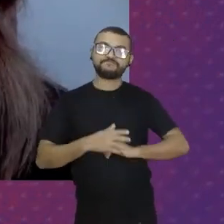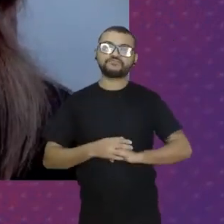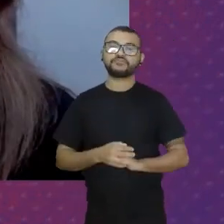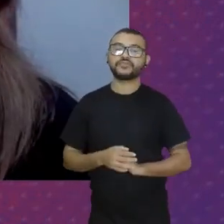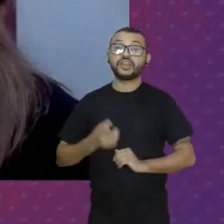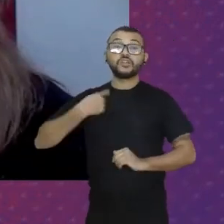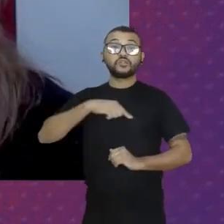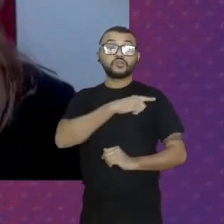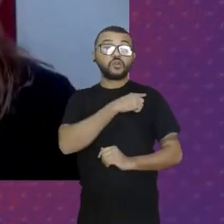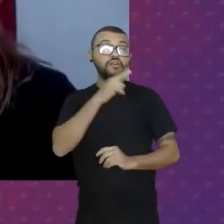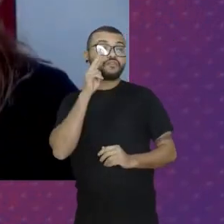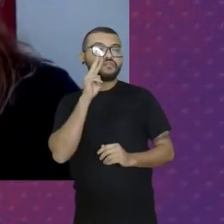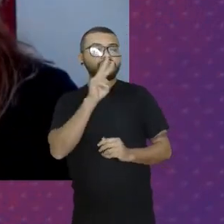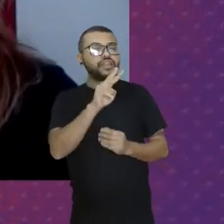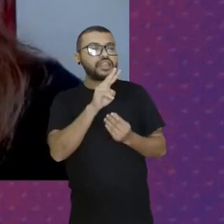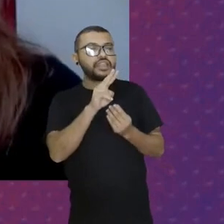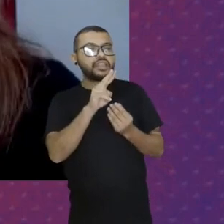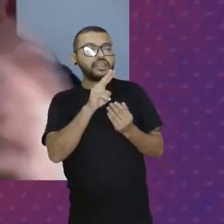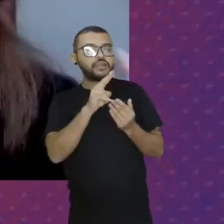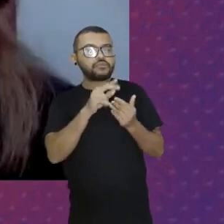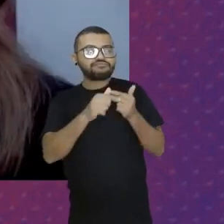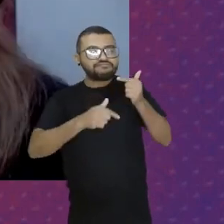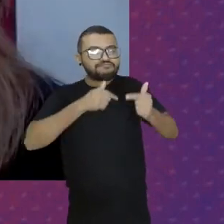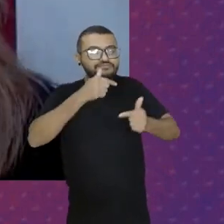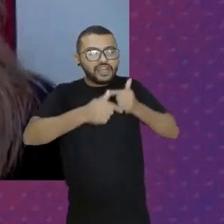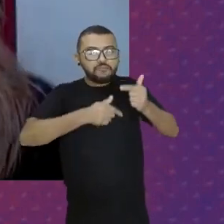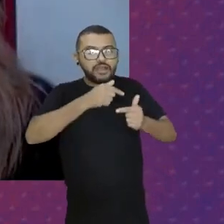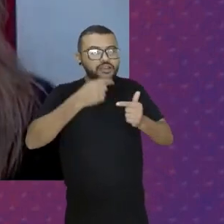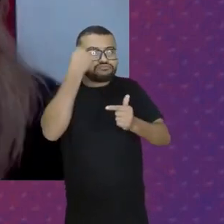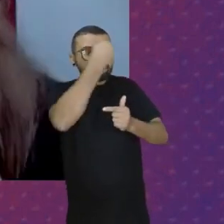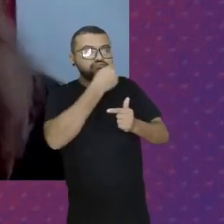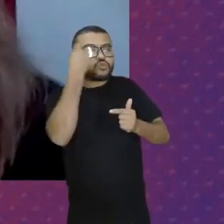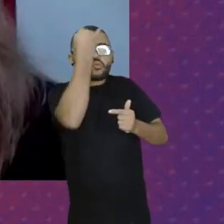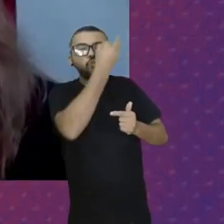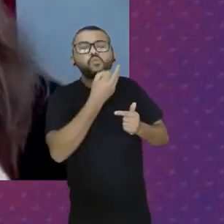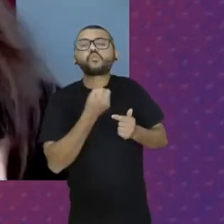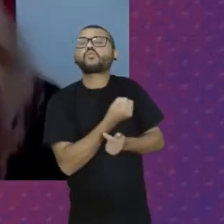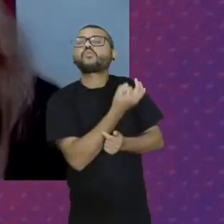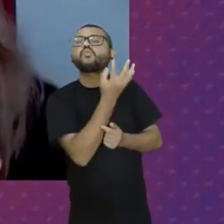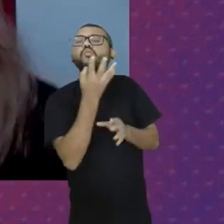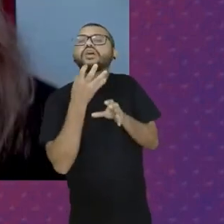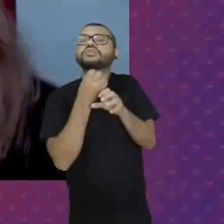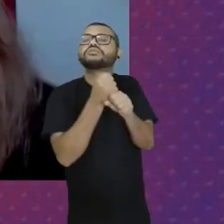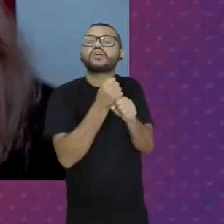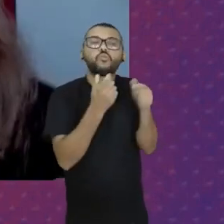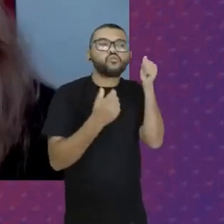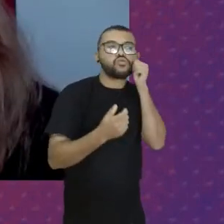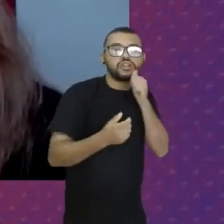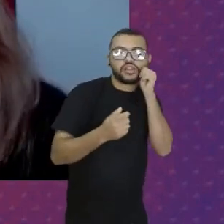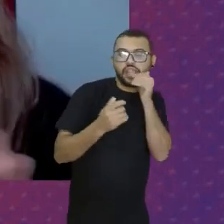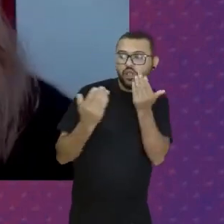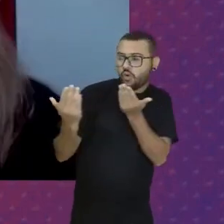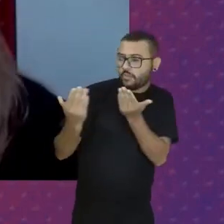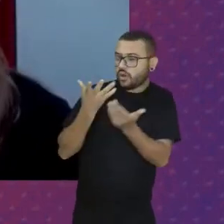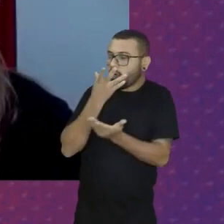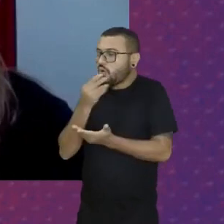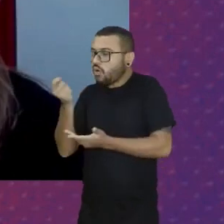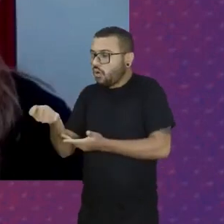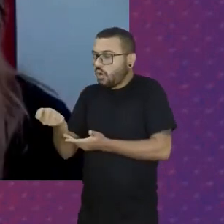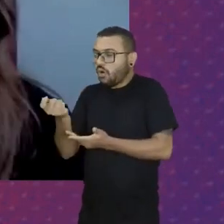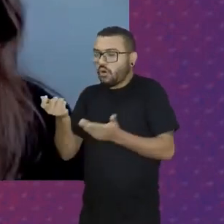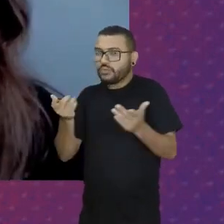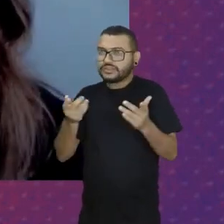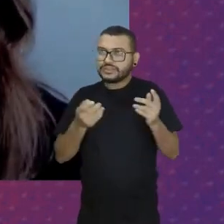Quando a gente olha para a jornada total de trabalho das mulheres na comparação com os homens, ou seja, o trabalho remunerado e o trabalho